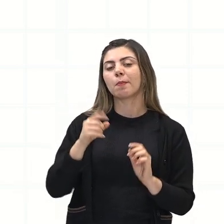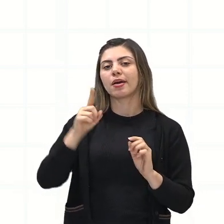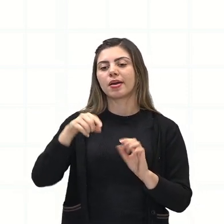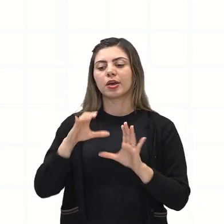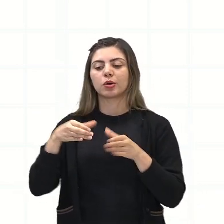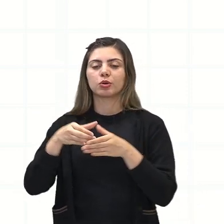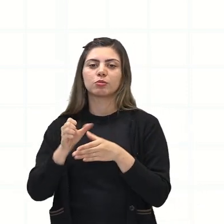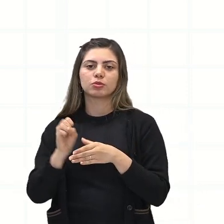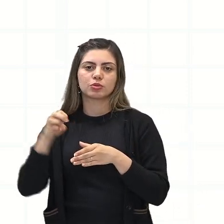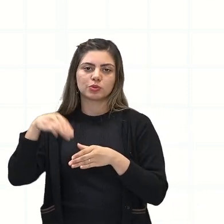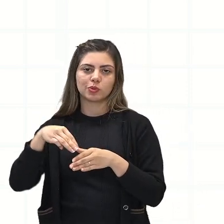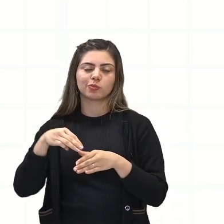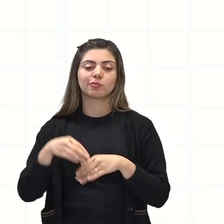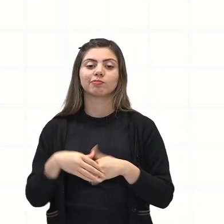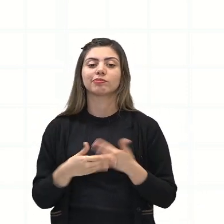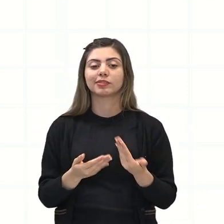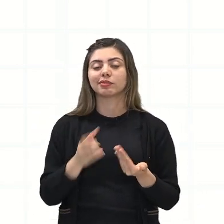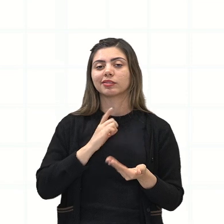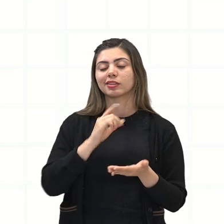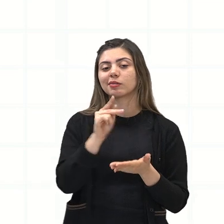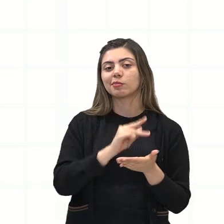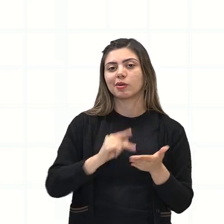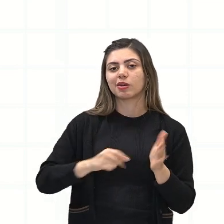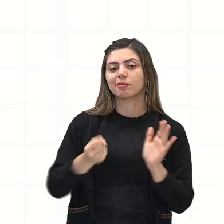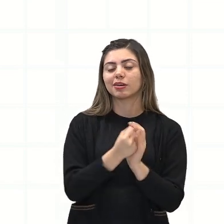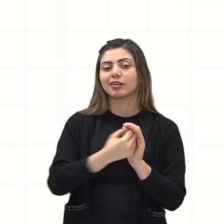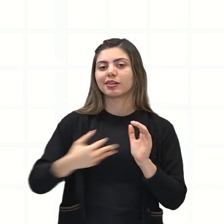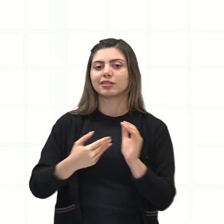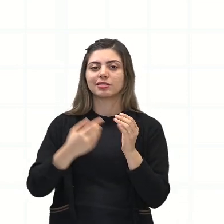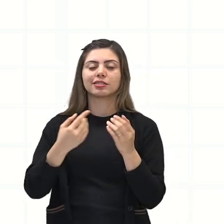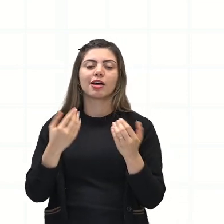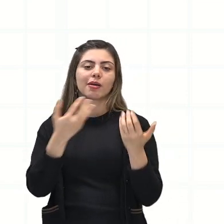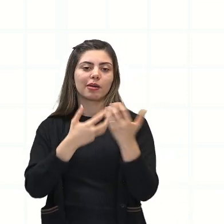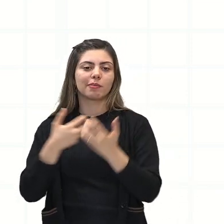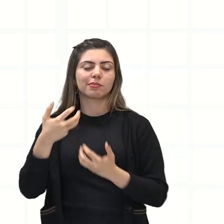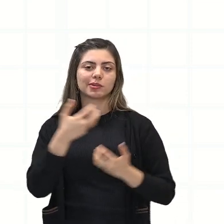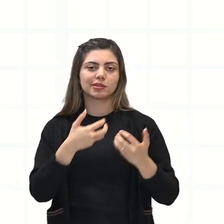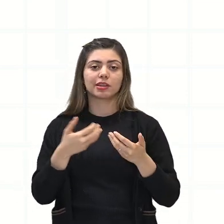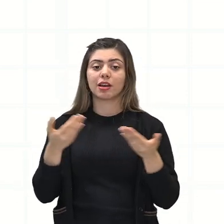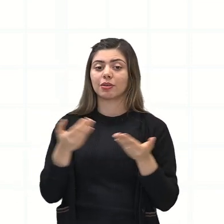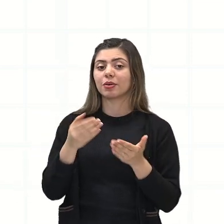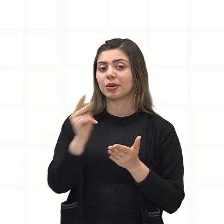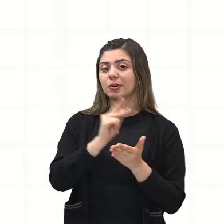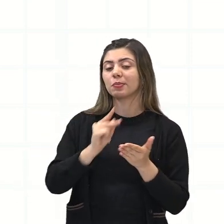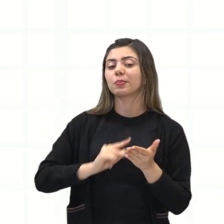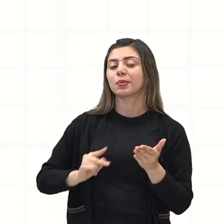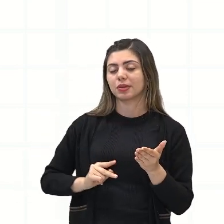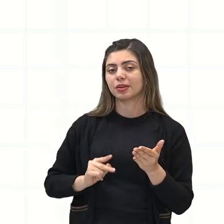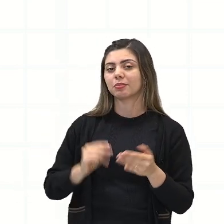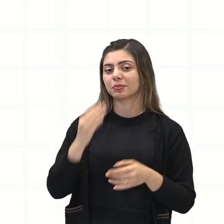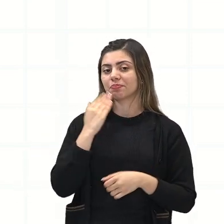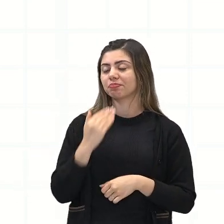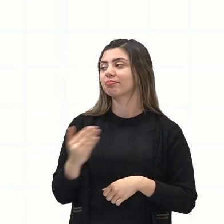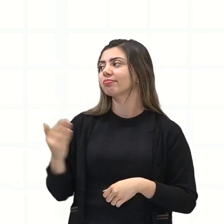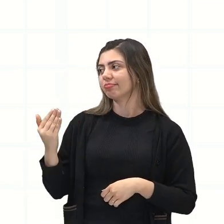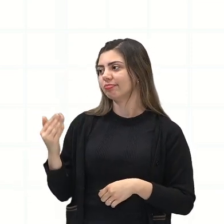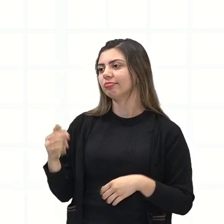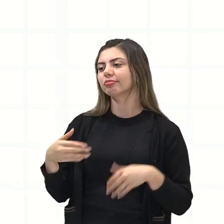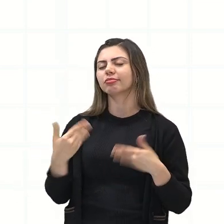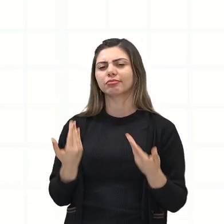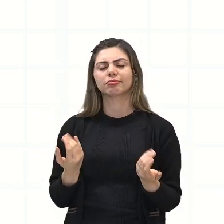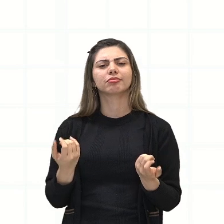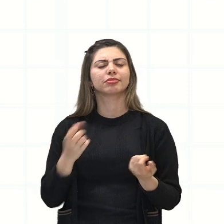ser musical. O poema já tem essa característica. Quando nós falamos de um poema como esse aqui, um poema simbolista, isso ganha uma